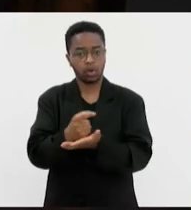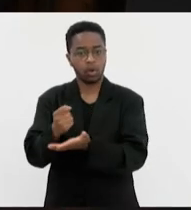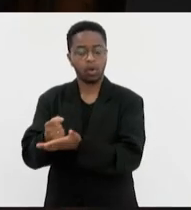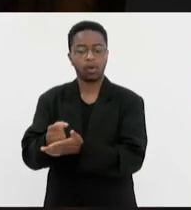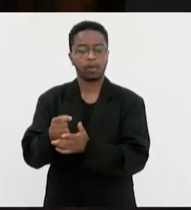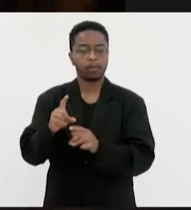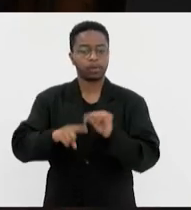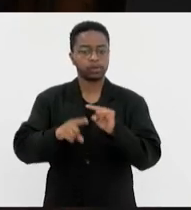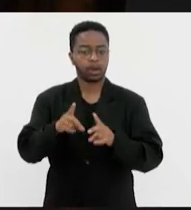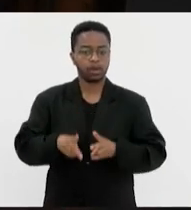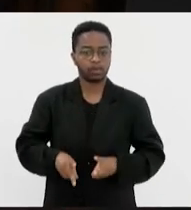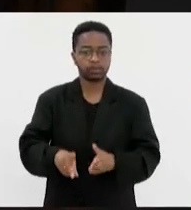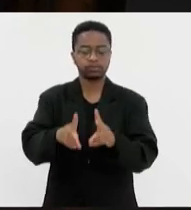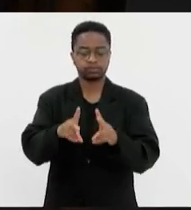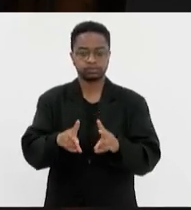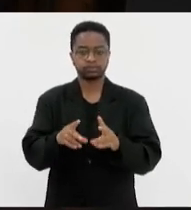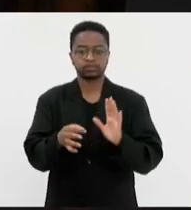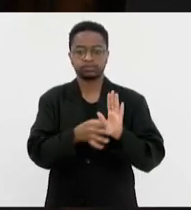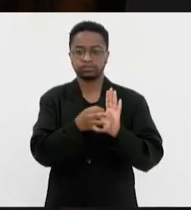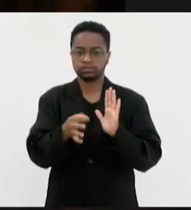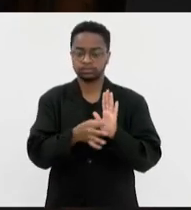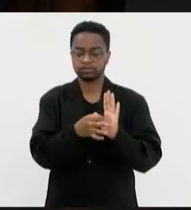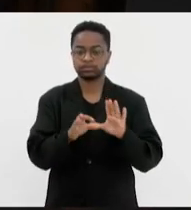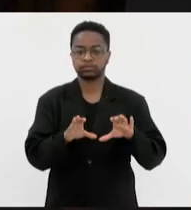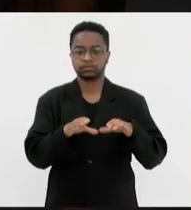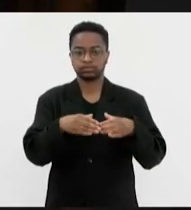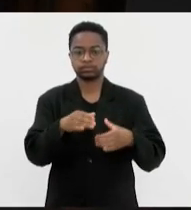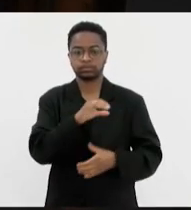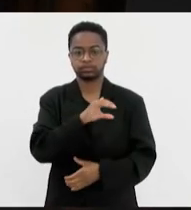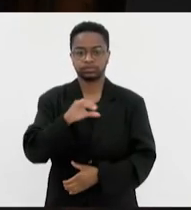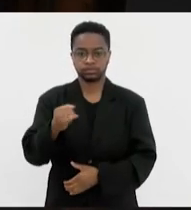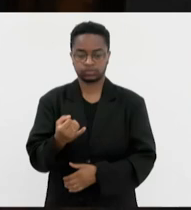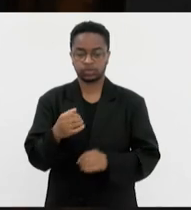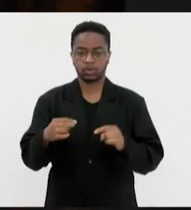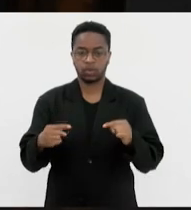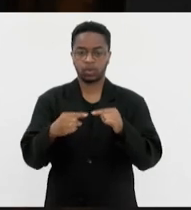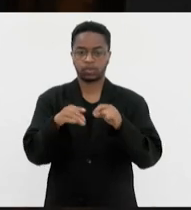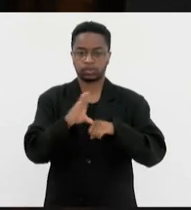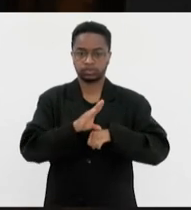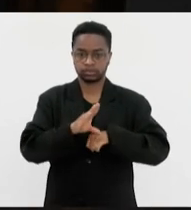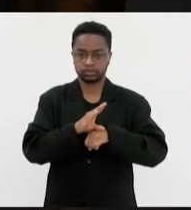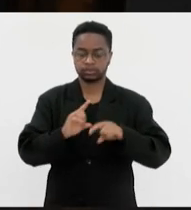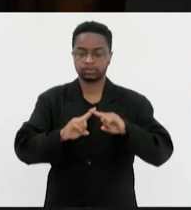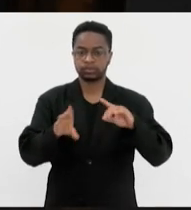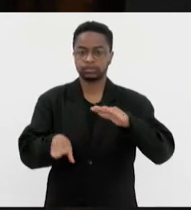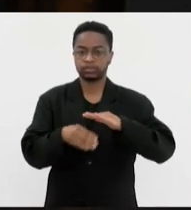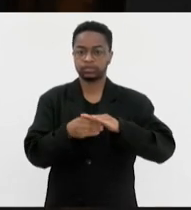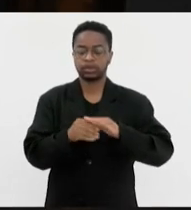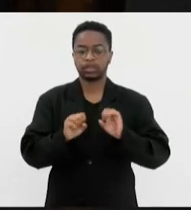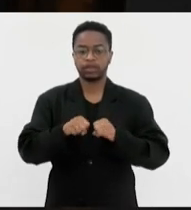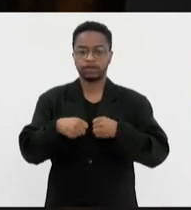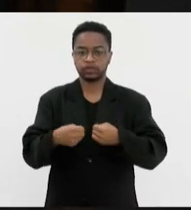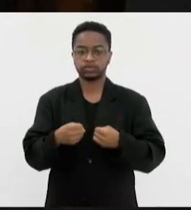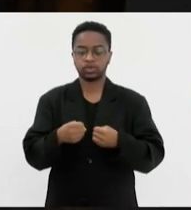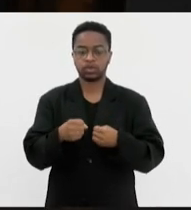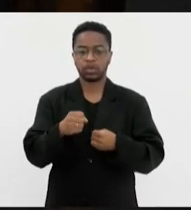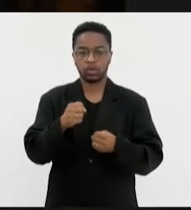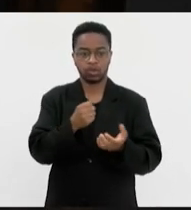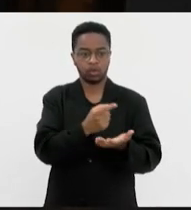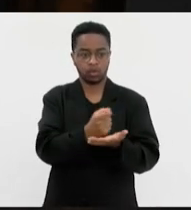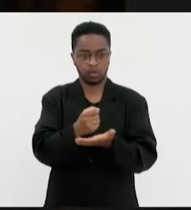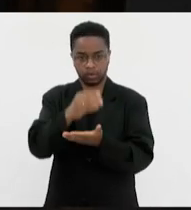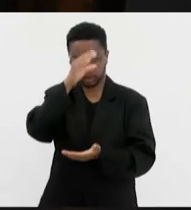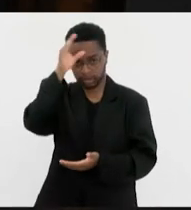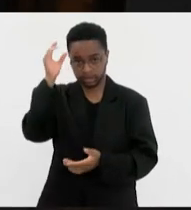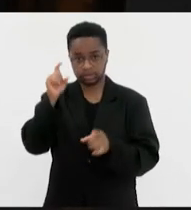de menciona. Pareceres das comissões, de Comissão de Justiça pela condicionalidade, com a emenda de defesa do consumidor favorável, com a emenda da Comissão de Constituição